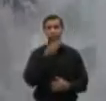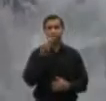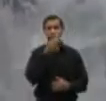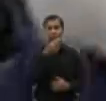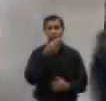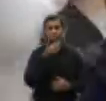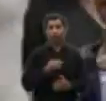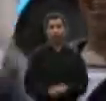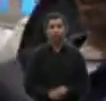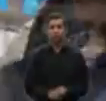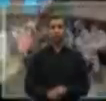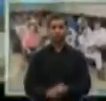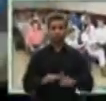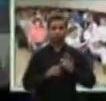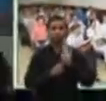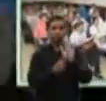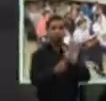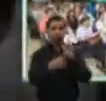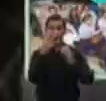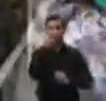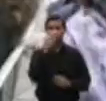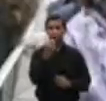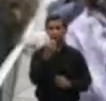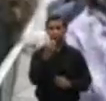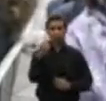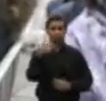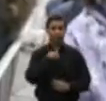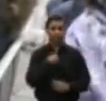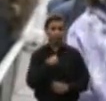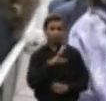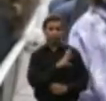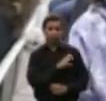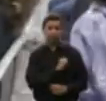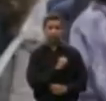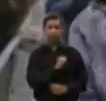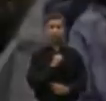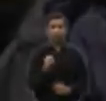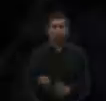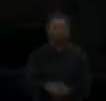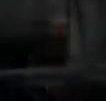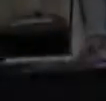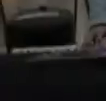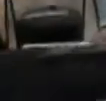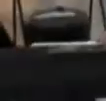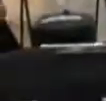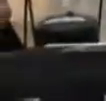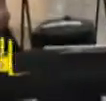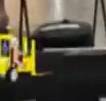doce e uma exposição fotográfica. Eu só peguei uma bexiga.